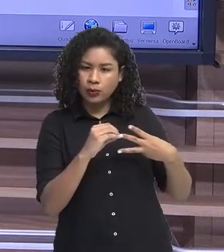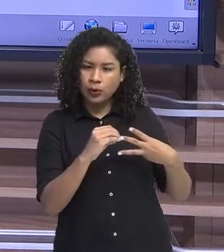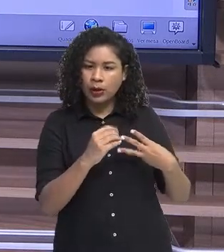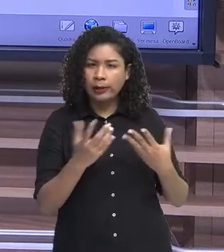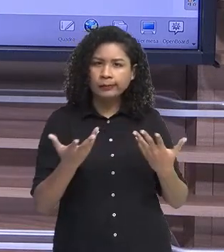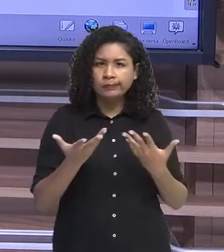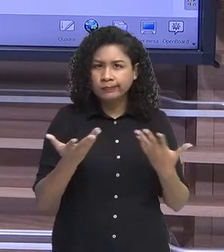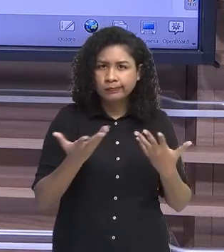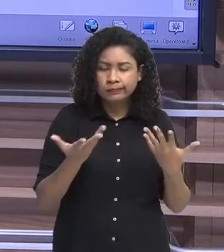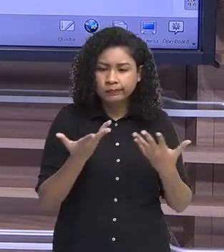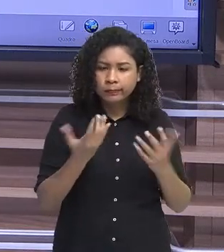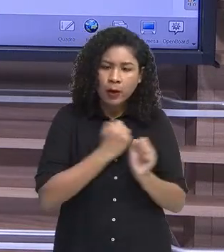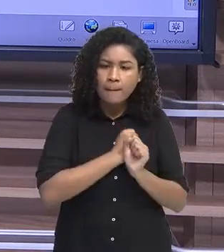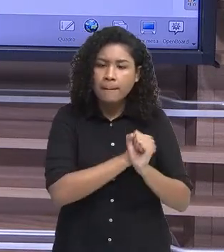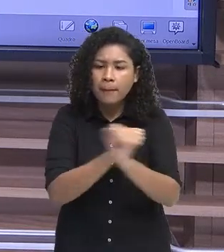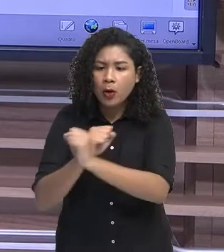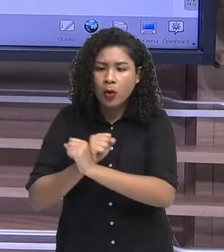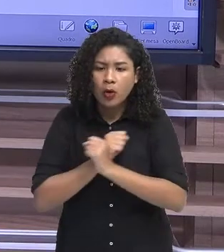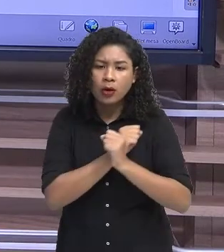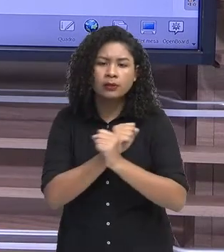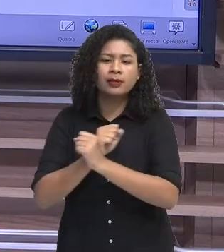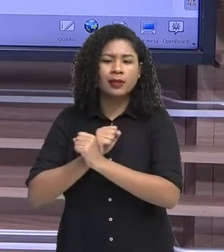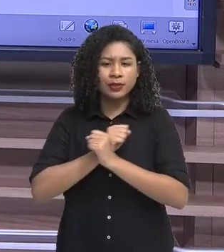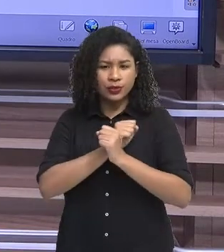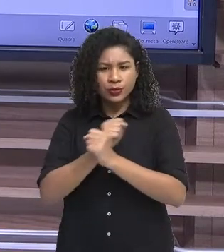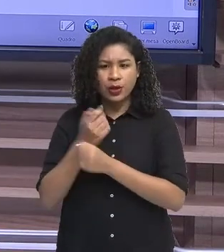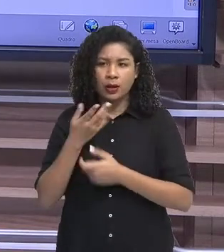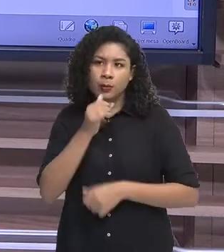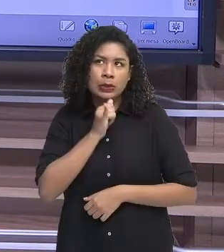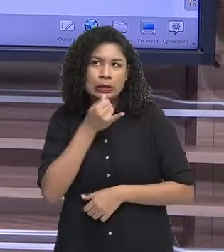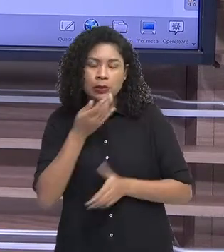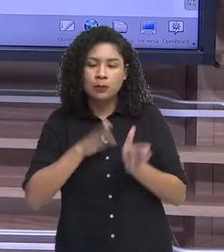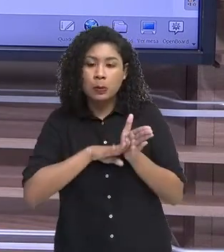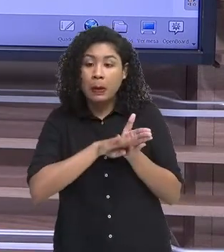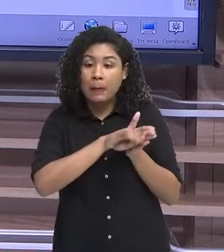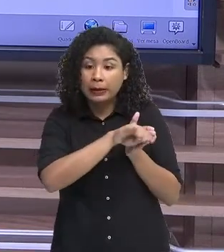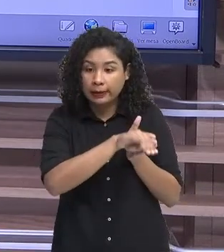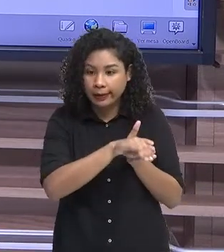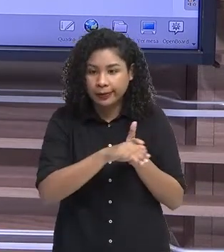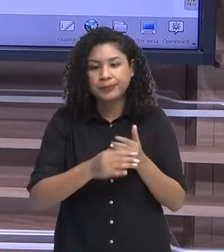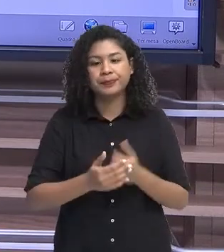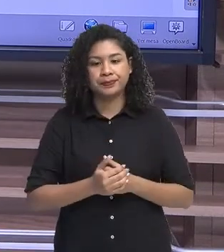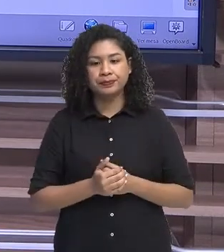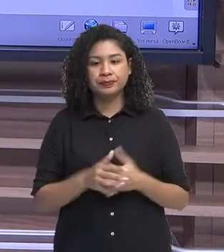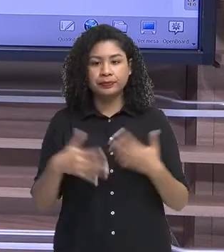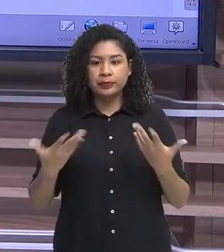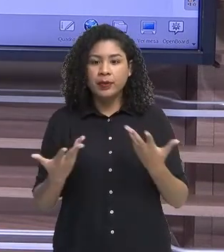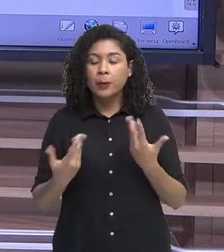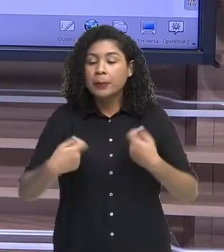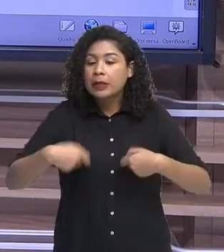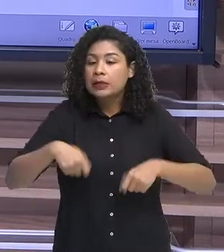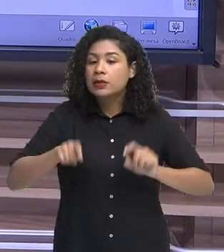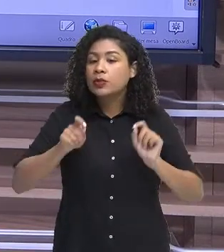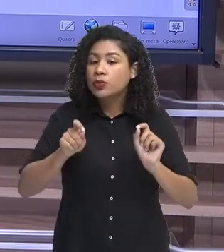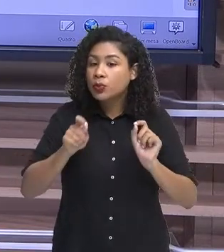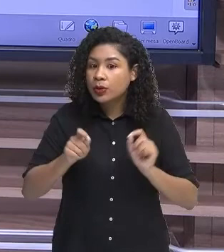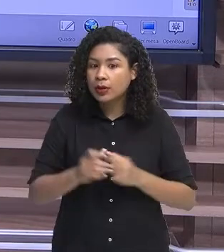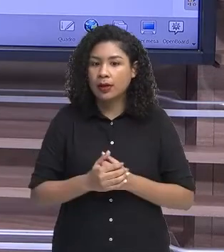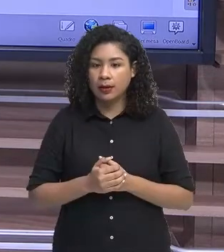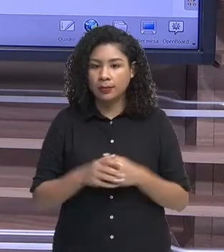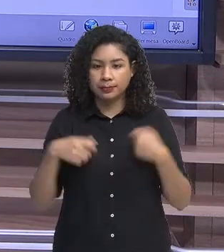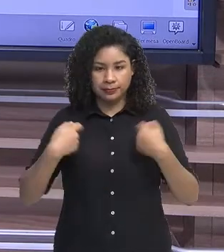a célula que vai proteger, que vai fagocitar uma bactéria, por exemplo. Né? Então, para ela fagocitar, o que, é que ela precisa? Ela